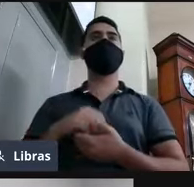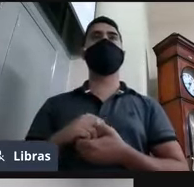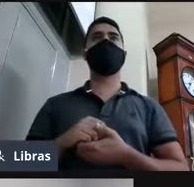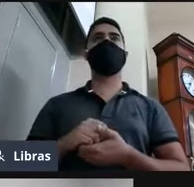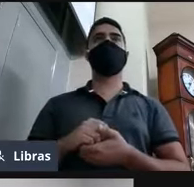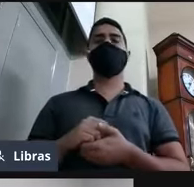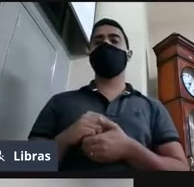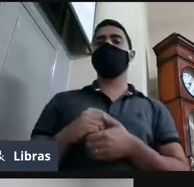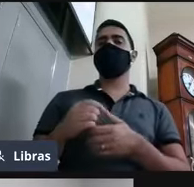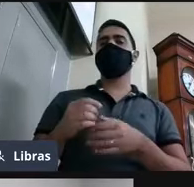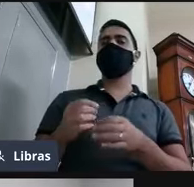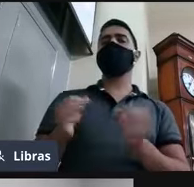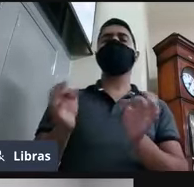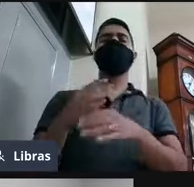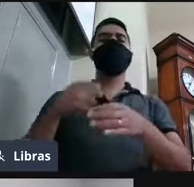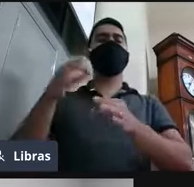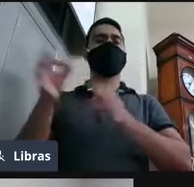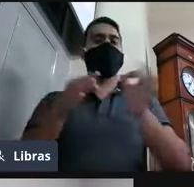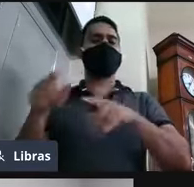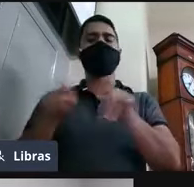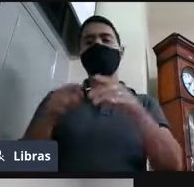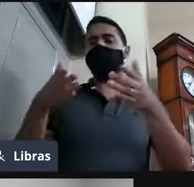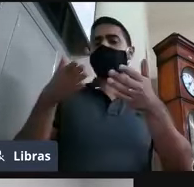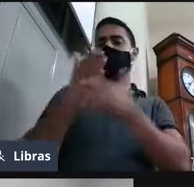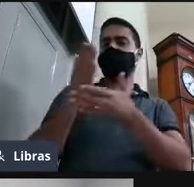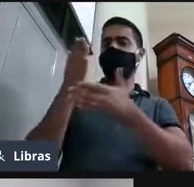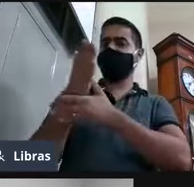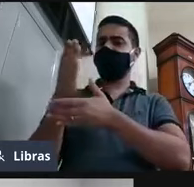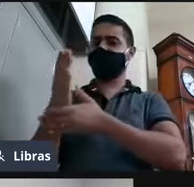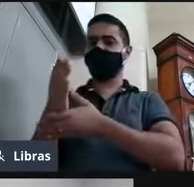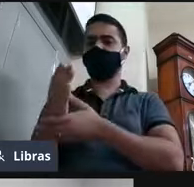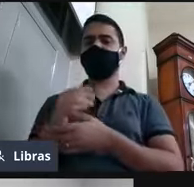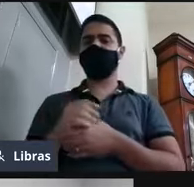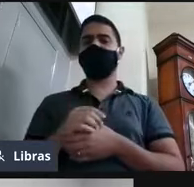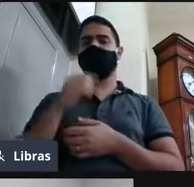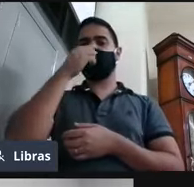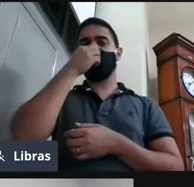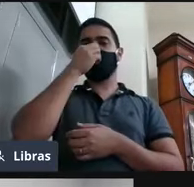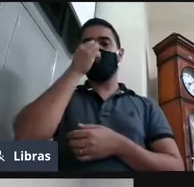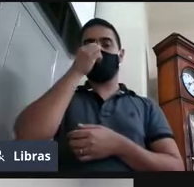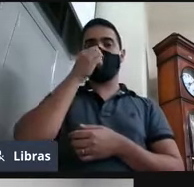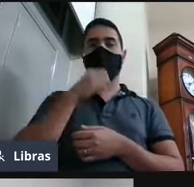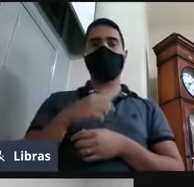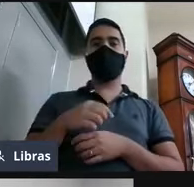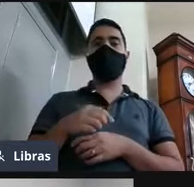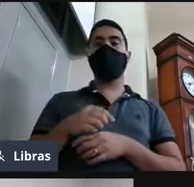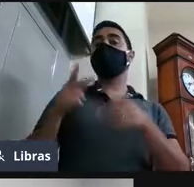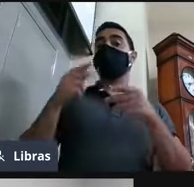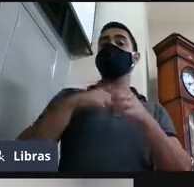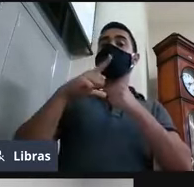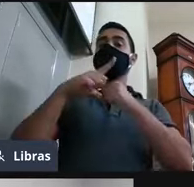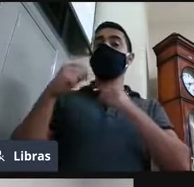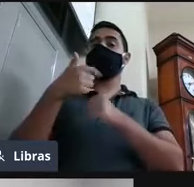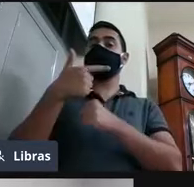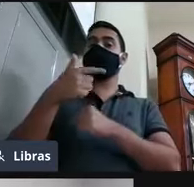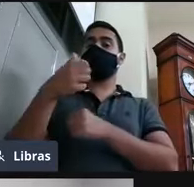conclusão do projeto de resolução com aprovação de contas do Poder Executivo de 2018, conforme artigo